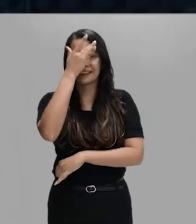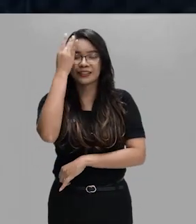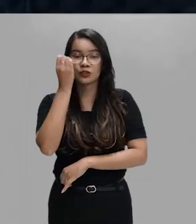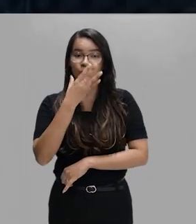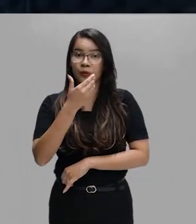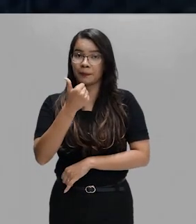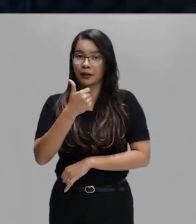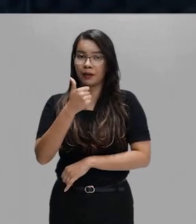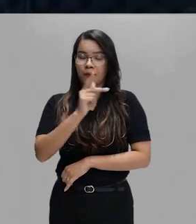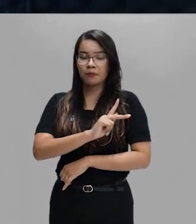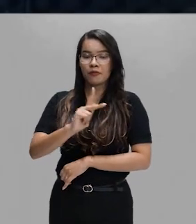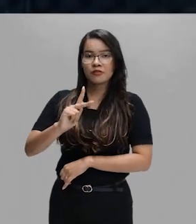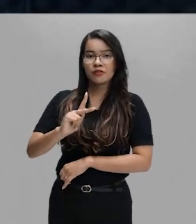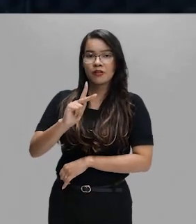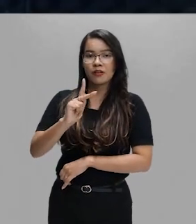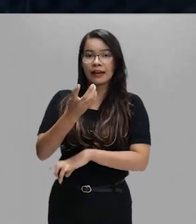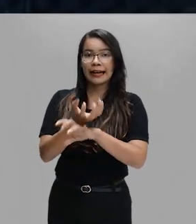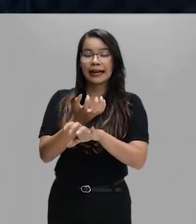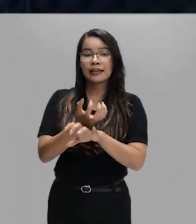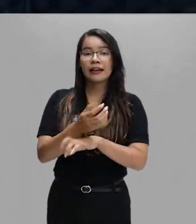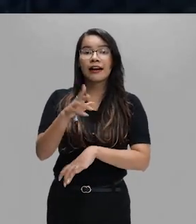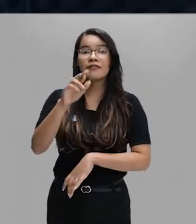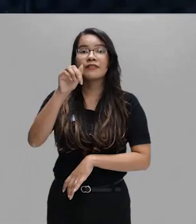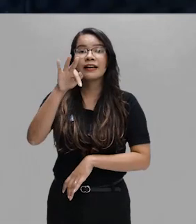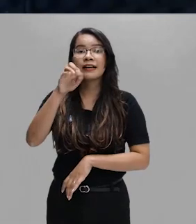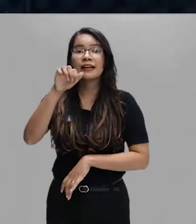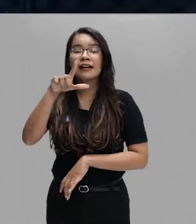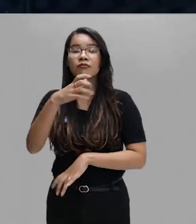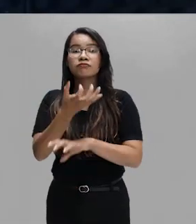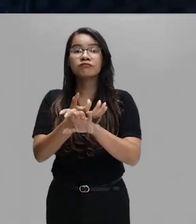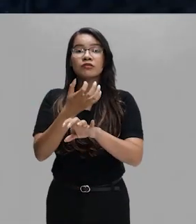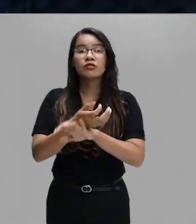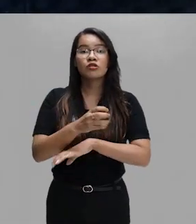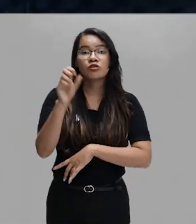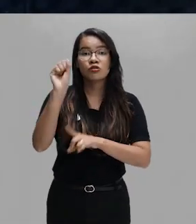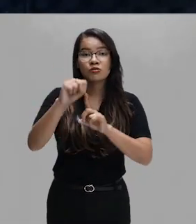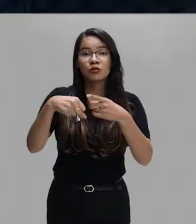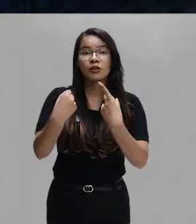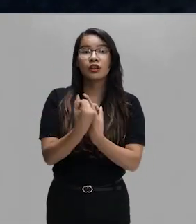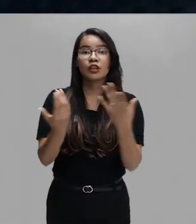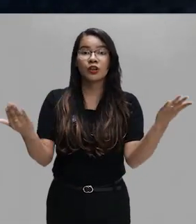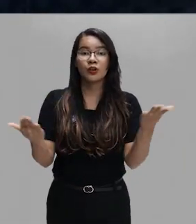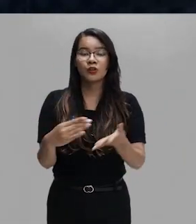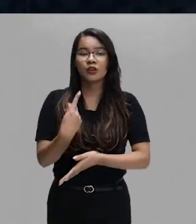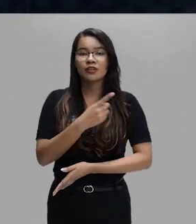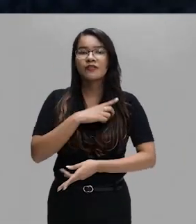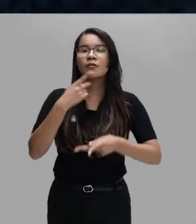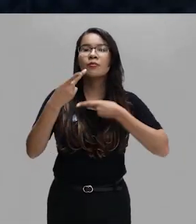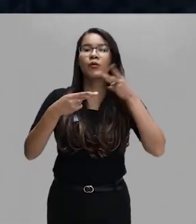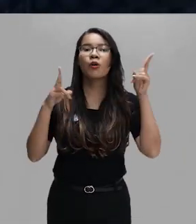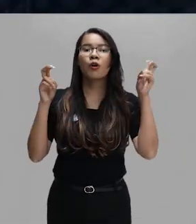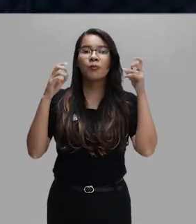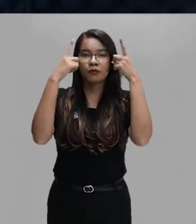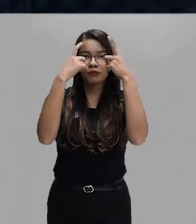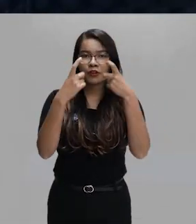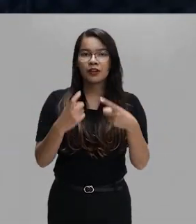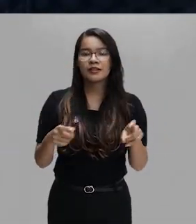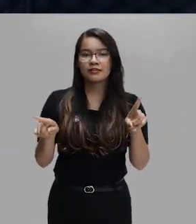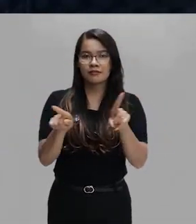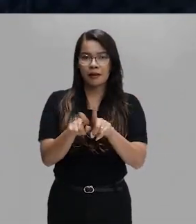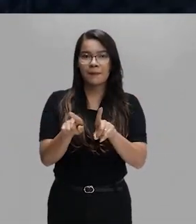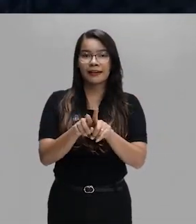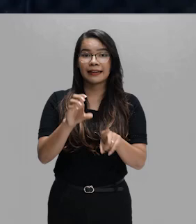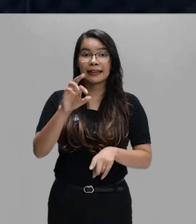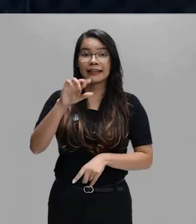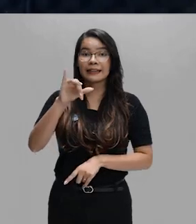tudo bem? Professor Rafael Carlos de Sociologia e mais uma aula aqui com vocês. E na aula de hoje trataremos sobre violência e